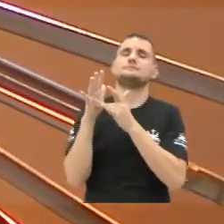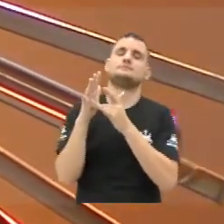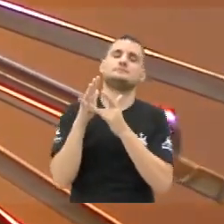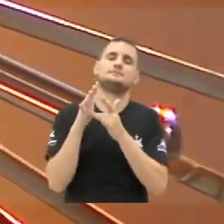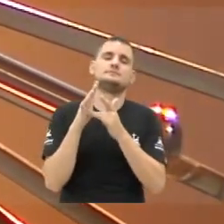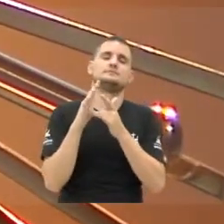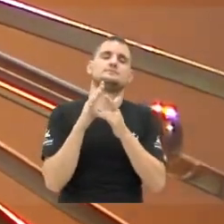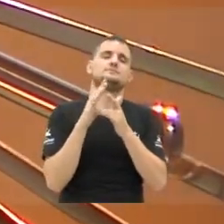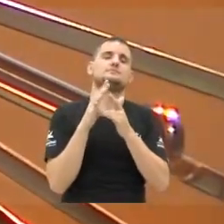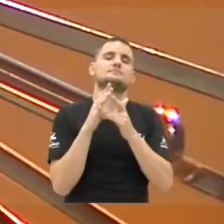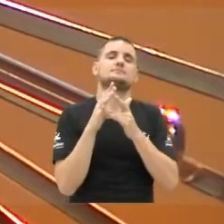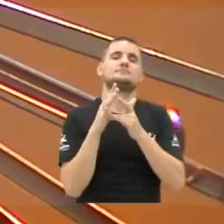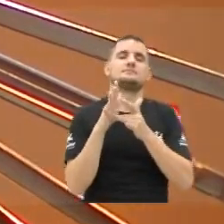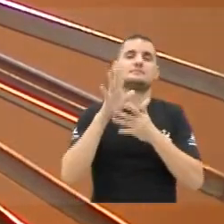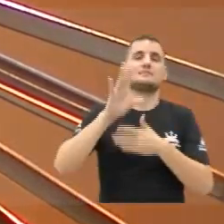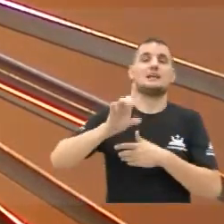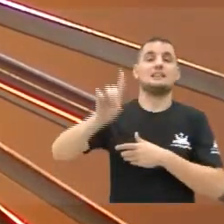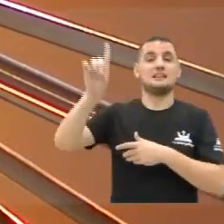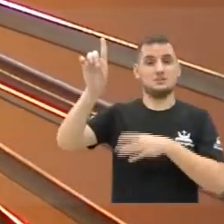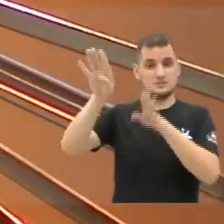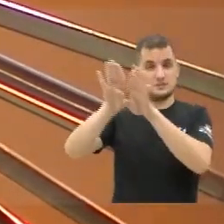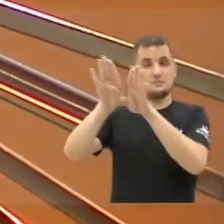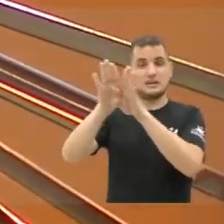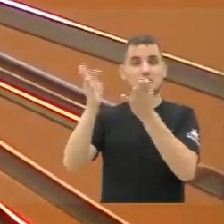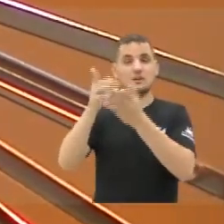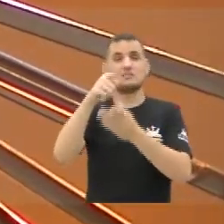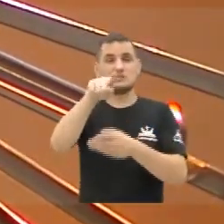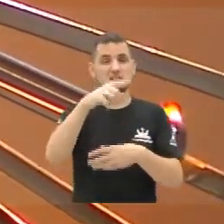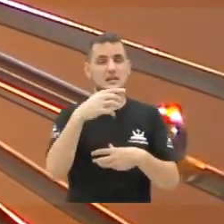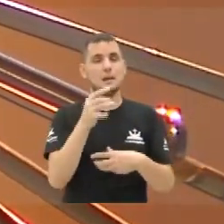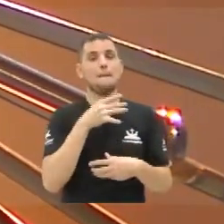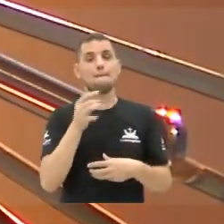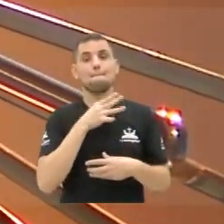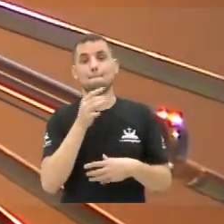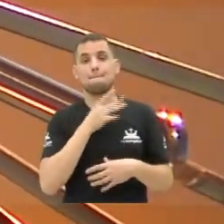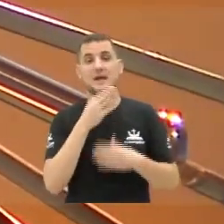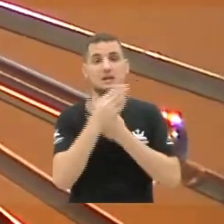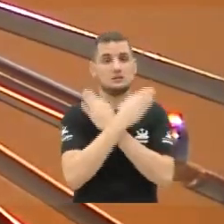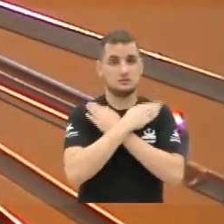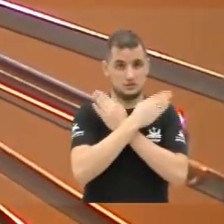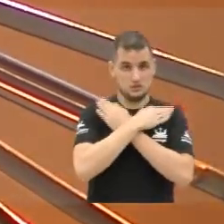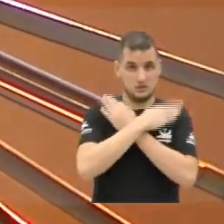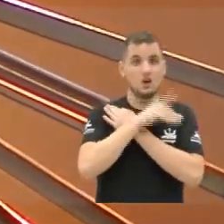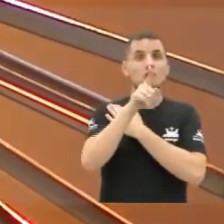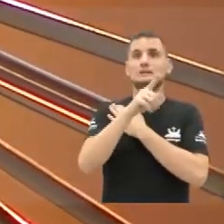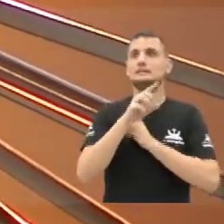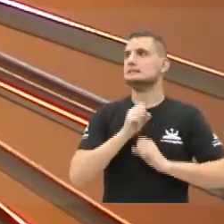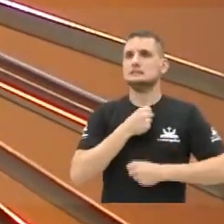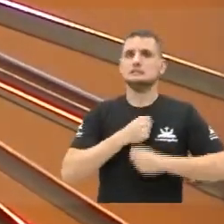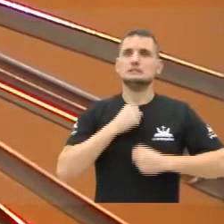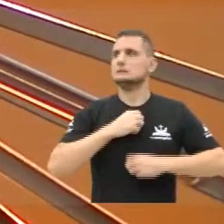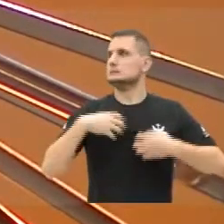Deus vai curando todo o medo do desemprego. Você tem medo, você tem pavor.